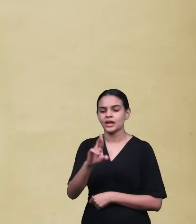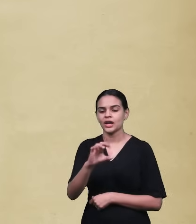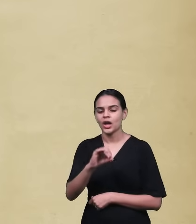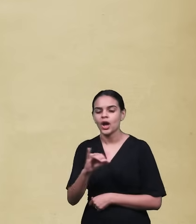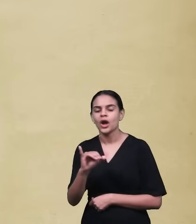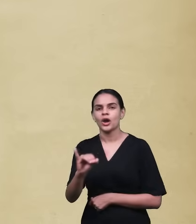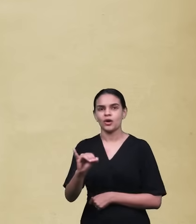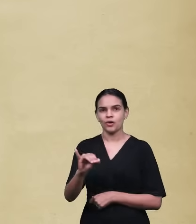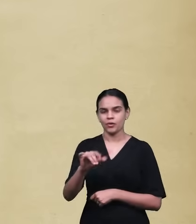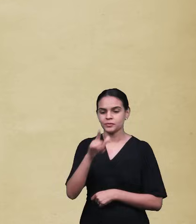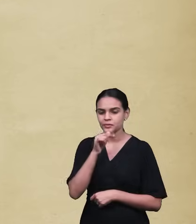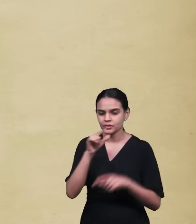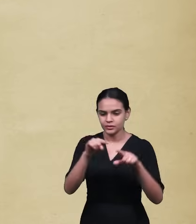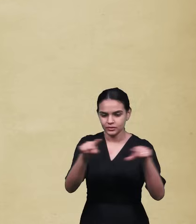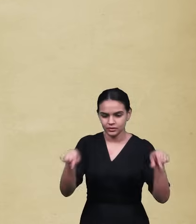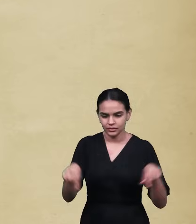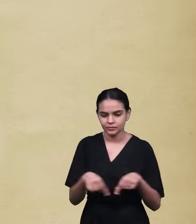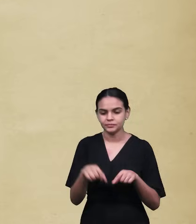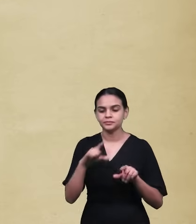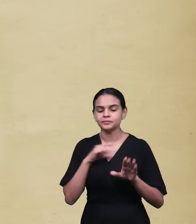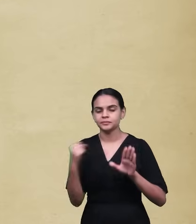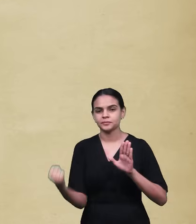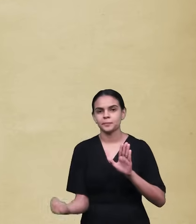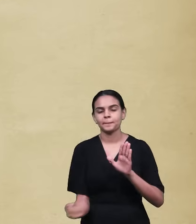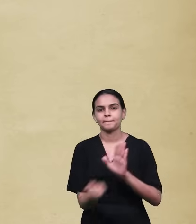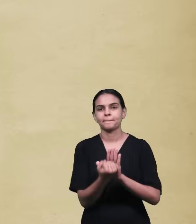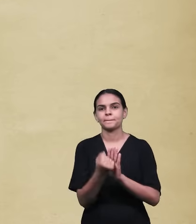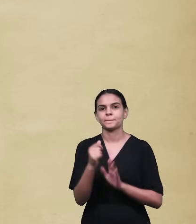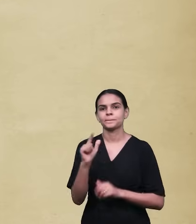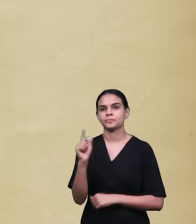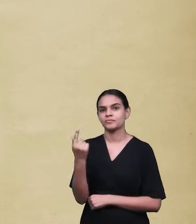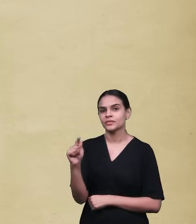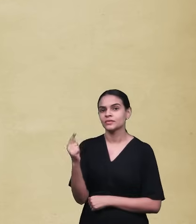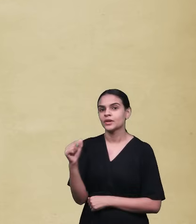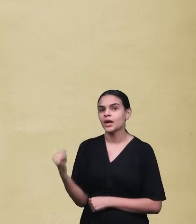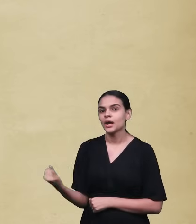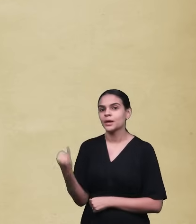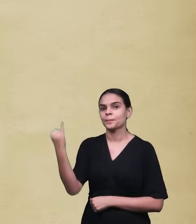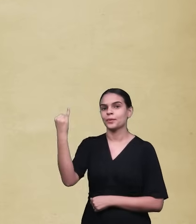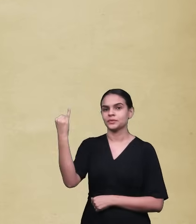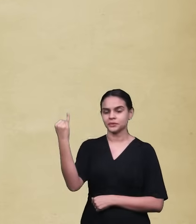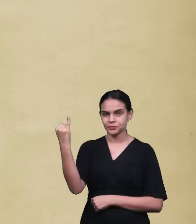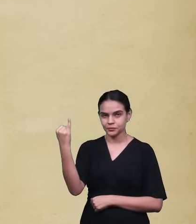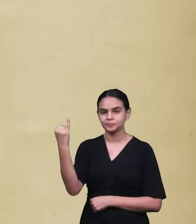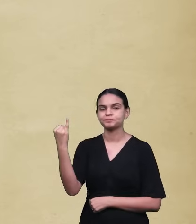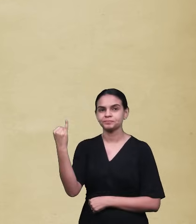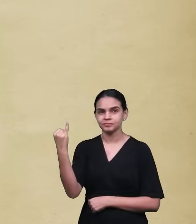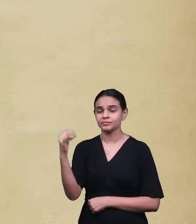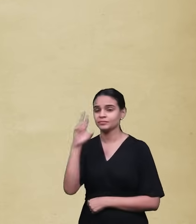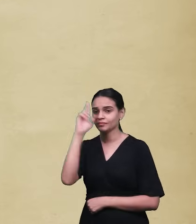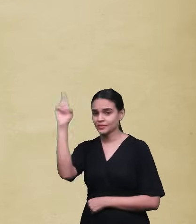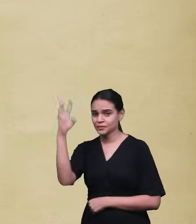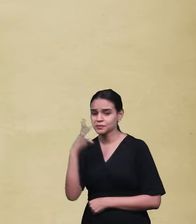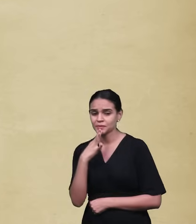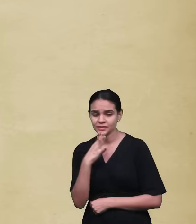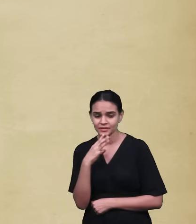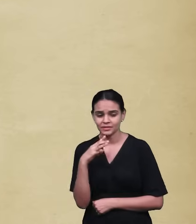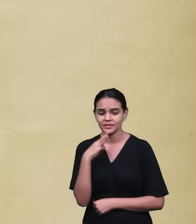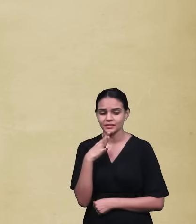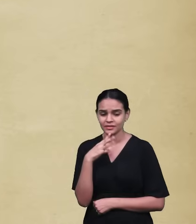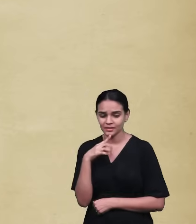Ele tem um marco geográfico, mas também espiritual. O Senhor conhece todas as coisas. O Senhor conhecia o